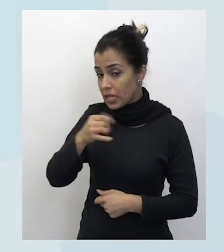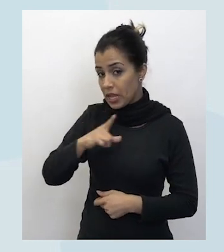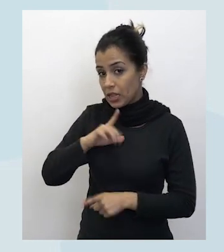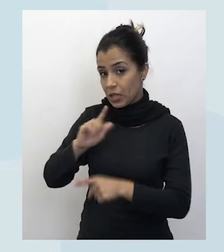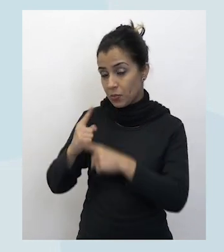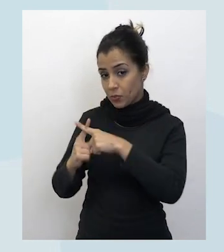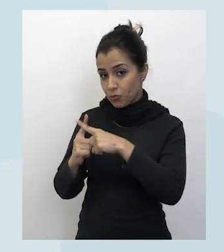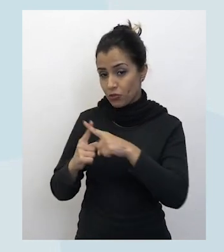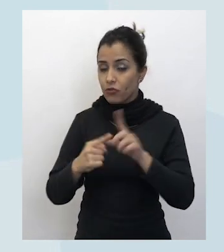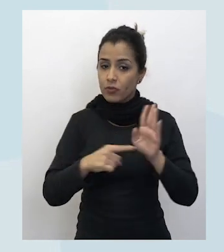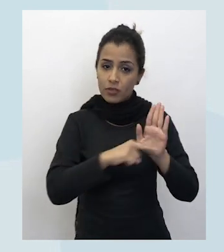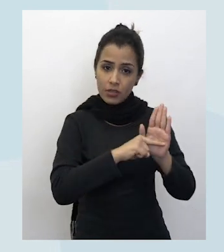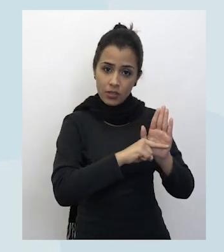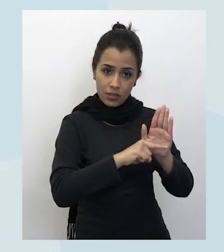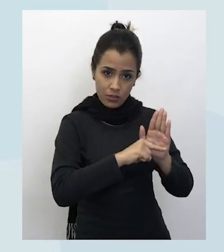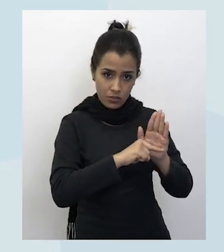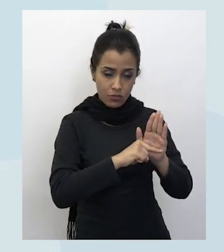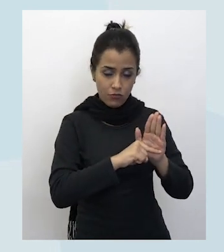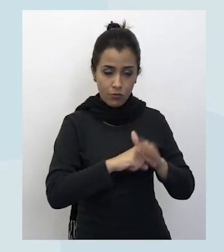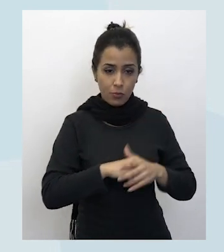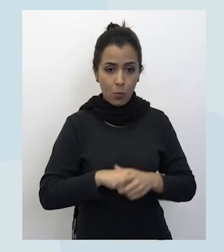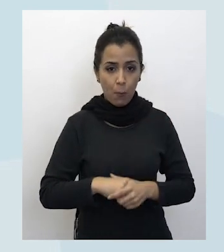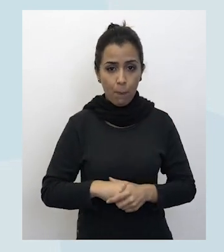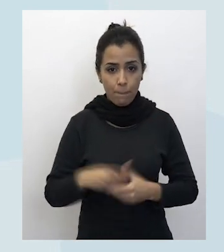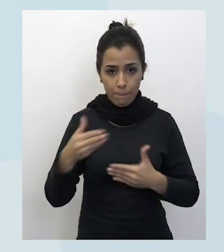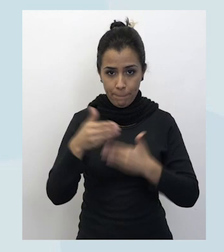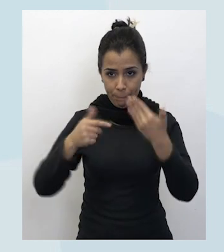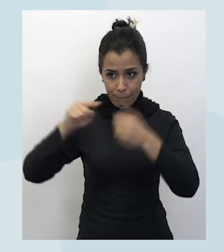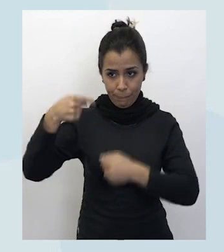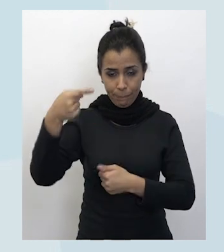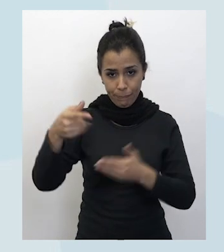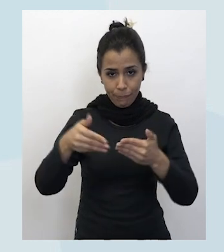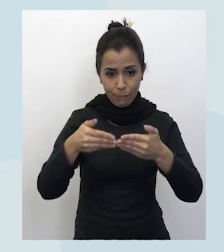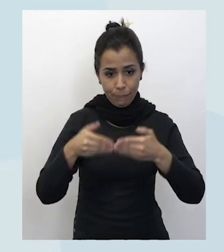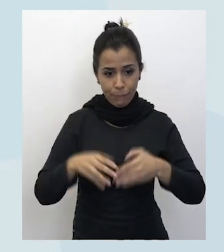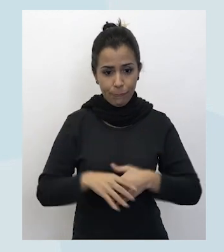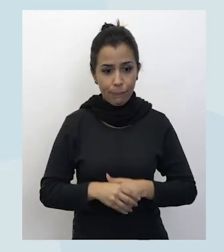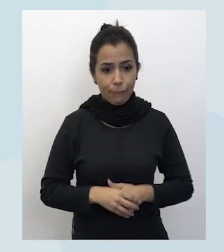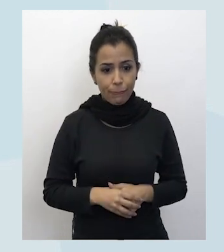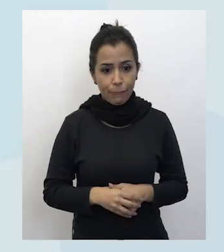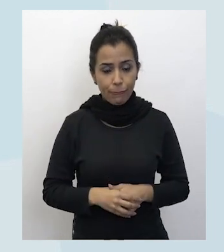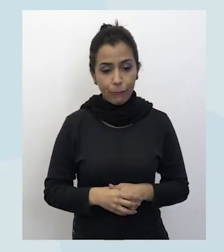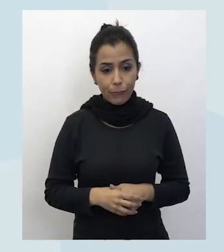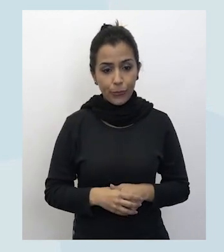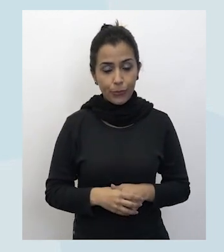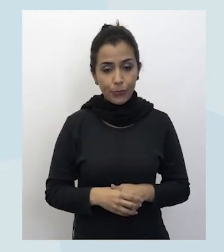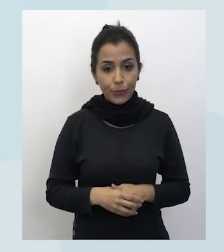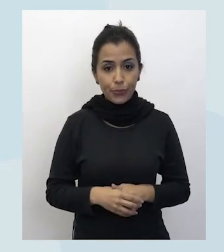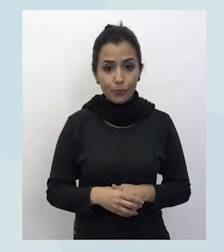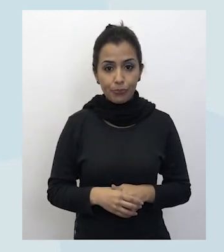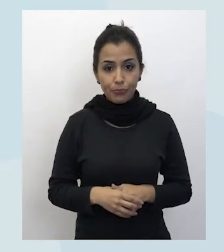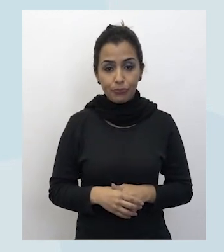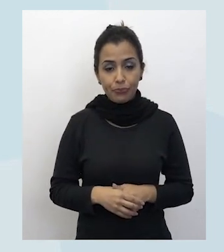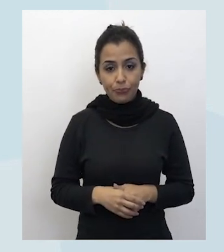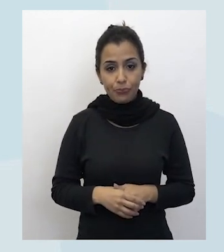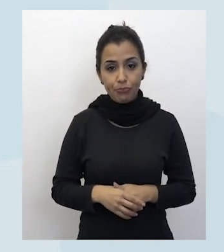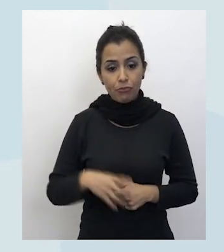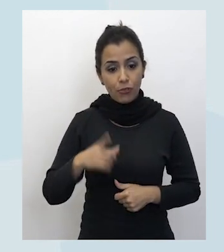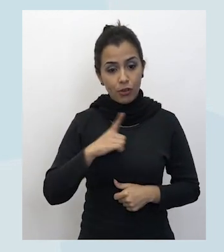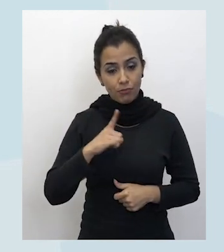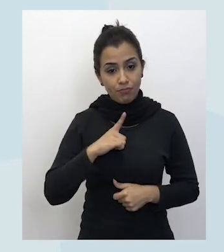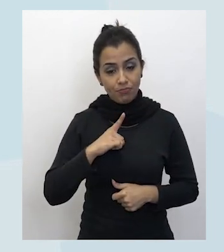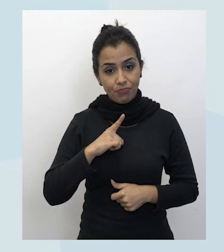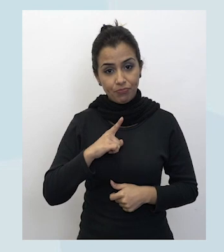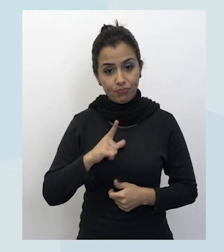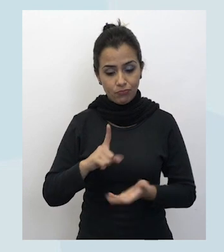negativa, tá bom? E aí o que eu vou fazer? Pode passar o próximo slide, por favor. Aí, ó, eu vou colocar nessa cuba um